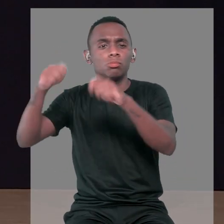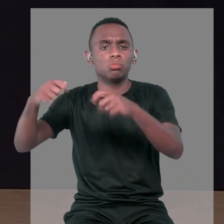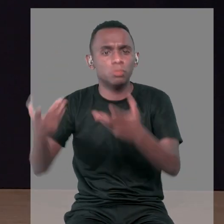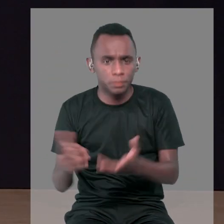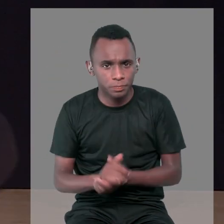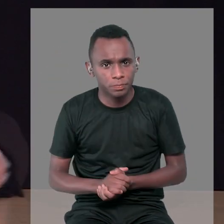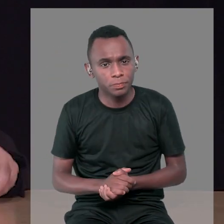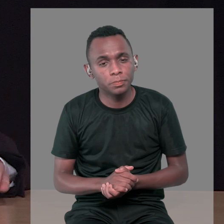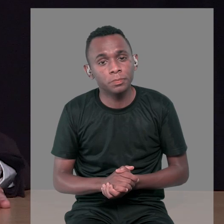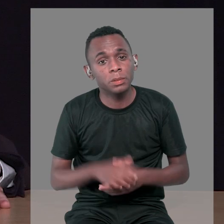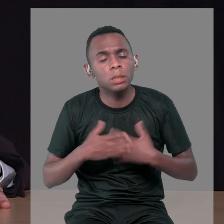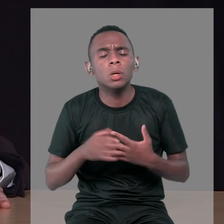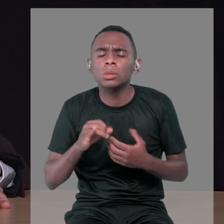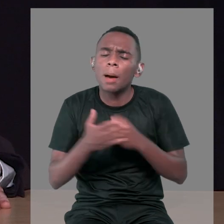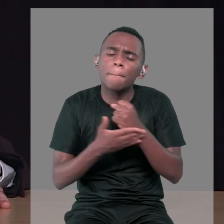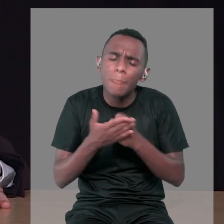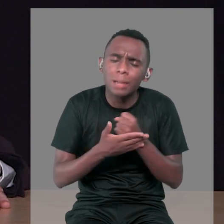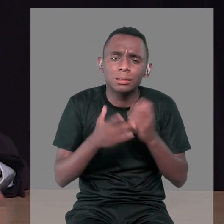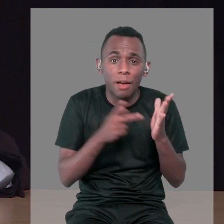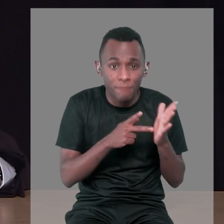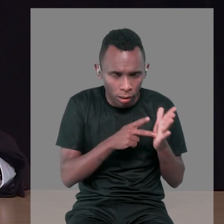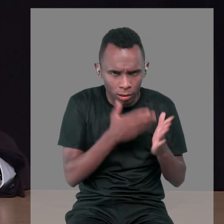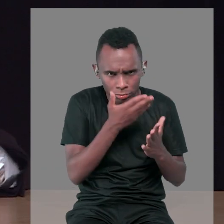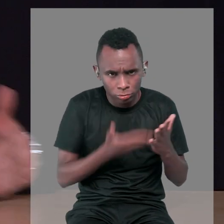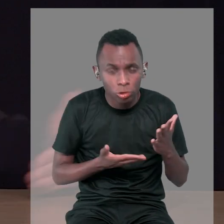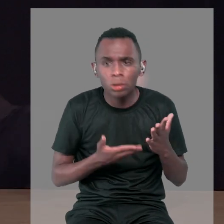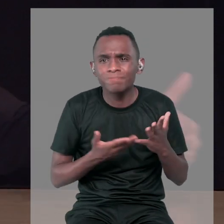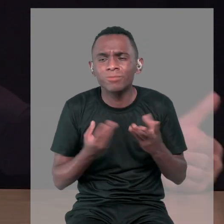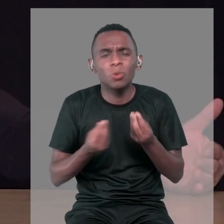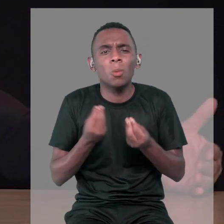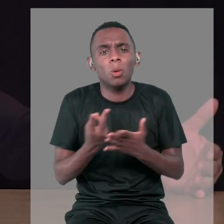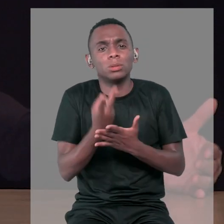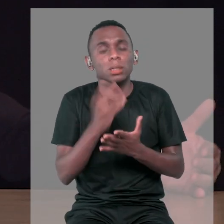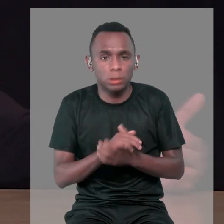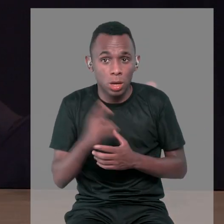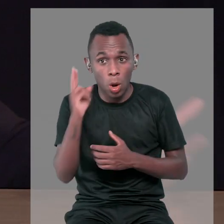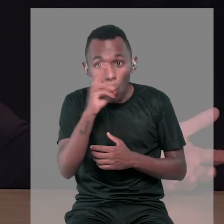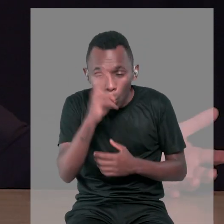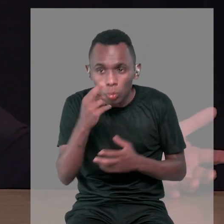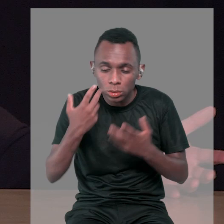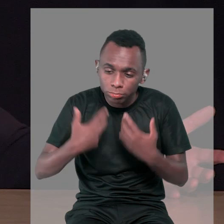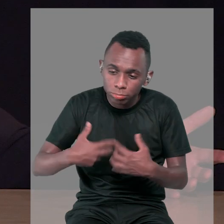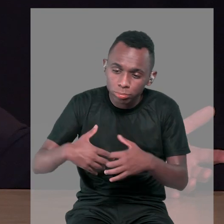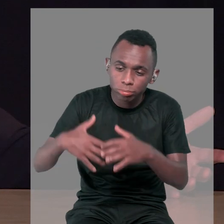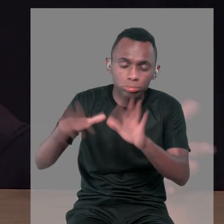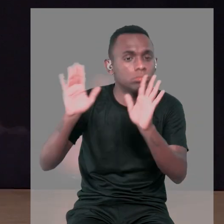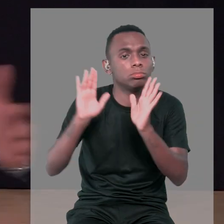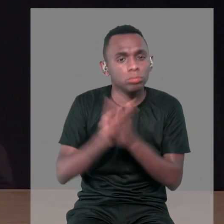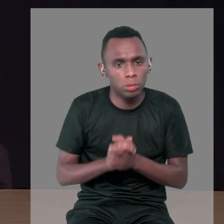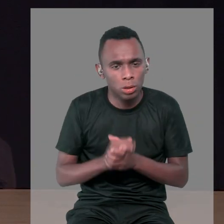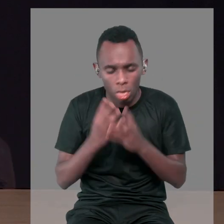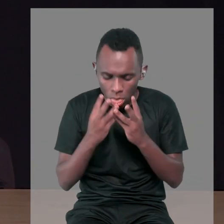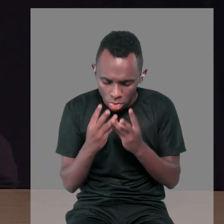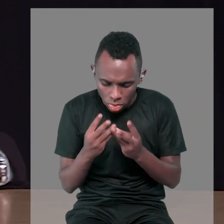verdadeiros, não é plausível que a Rússia atual se deixe aniquilar, que não é o propósito da guerra, por